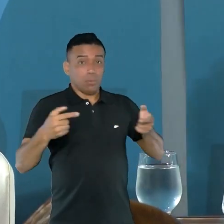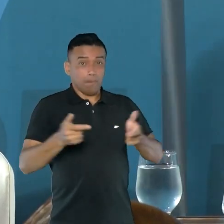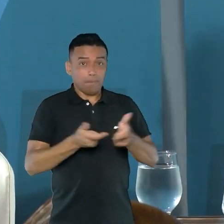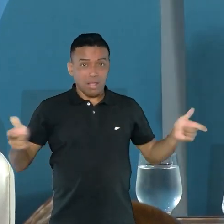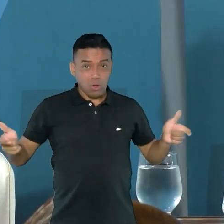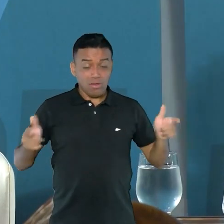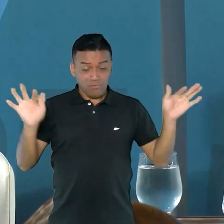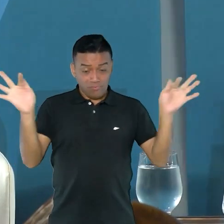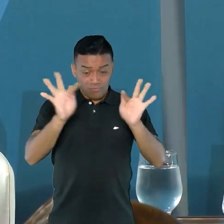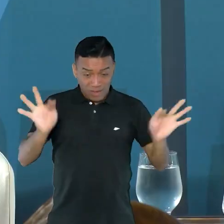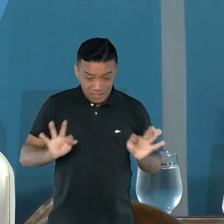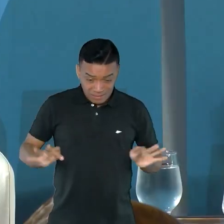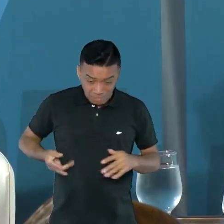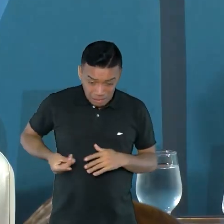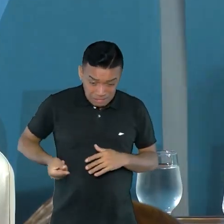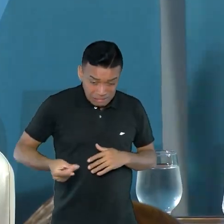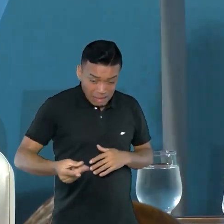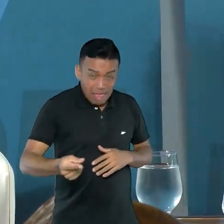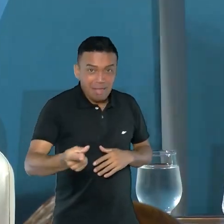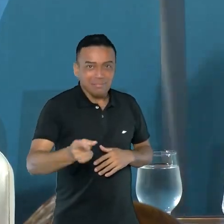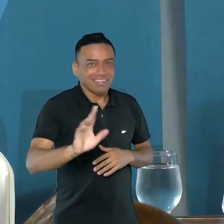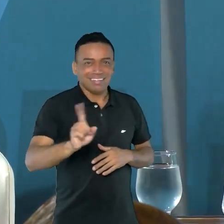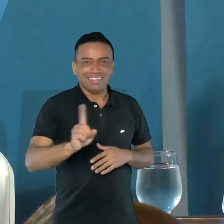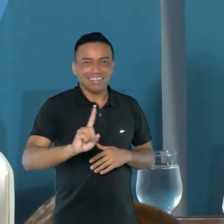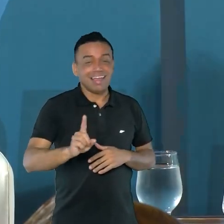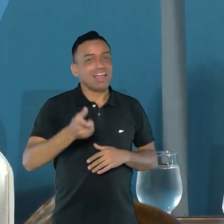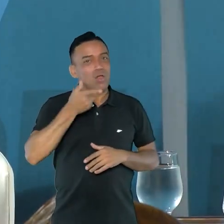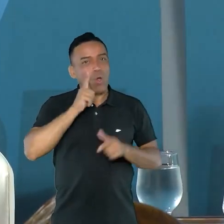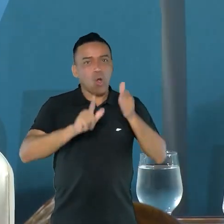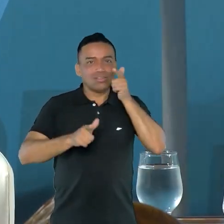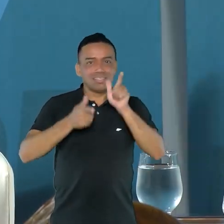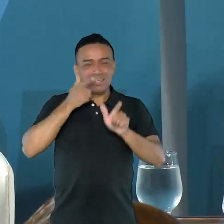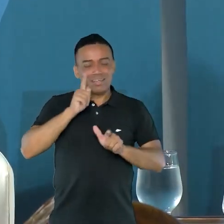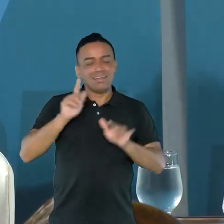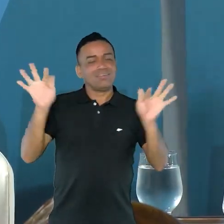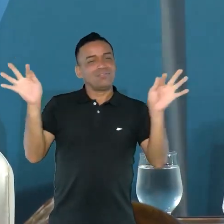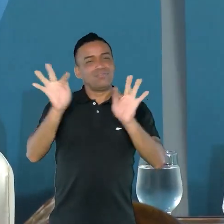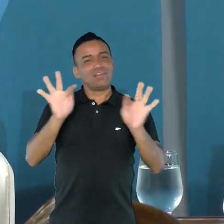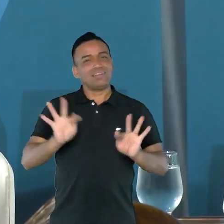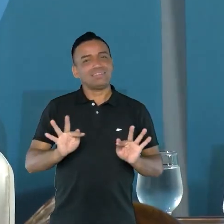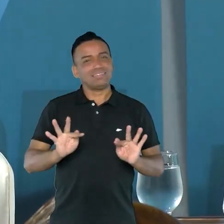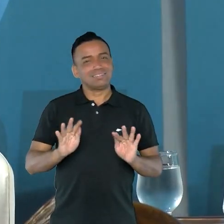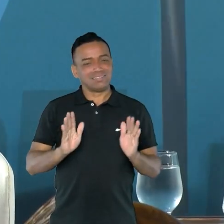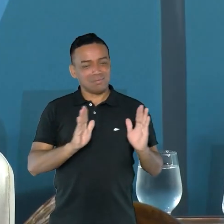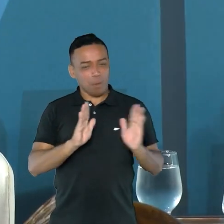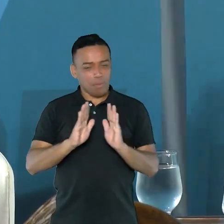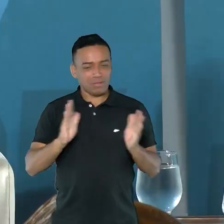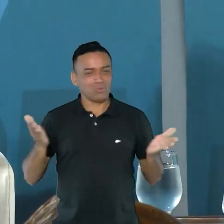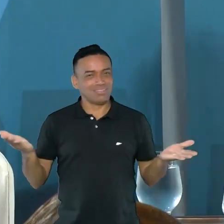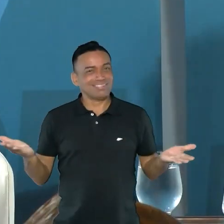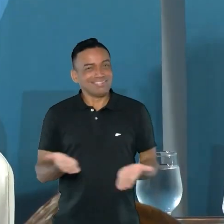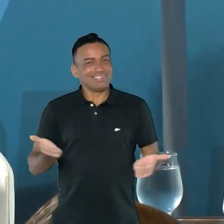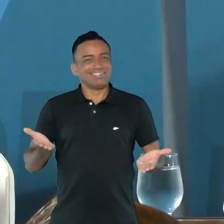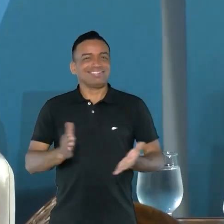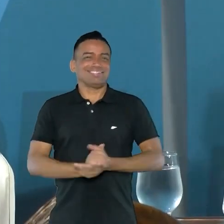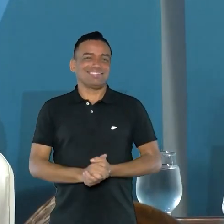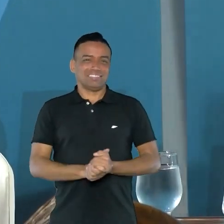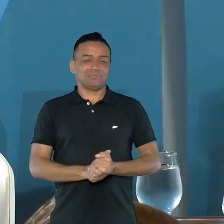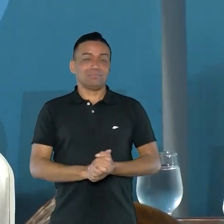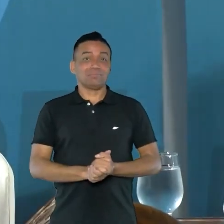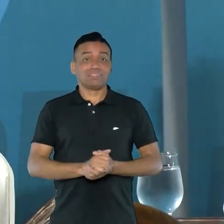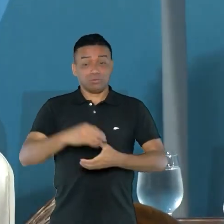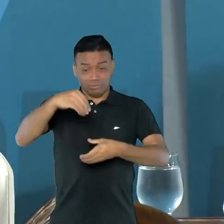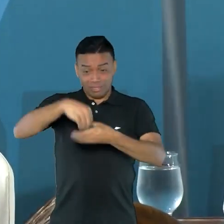ser feliz para sempre. É conseguir ser feliz por enquanto. E dentro